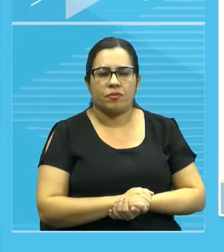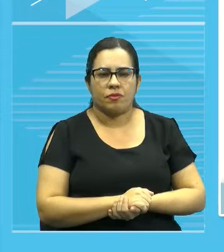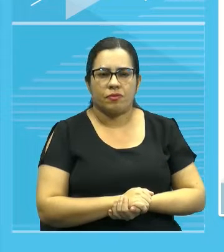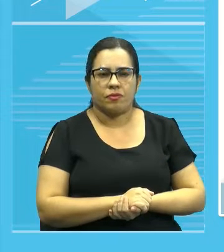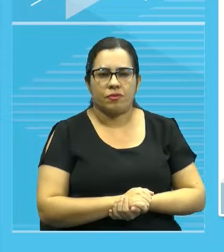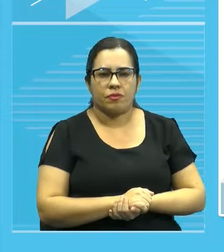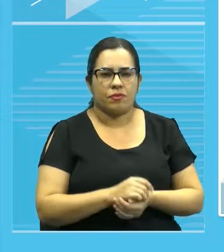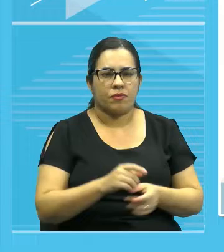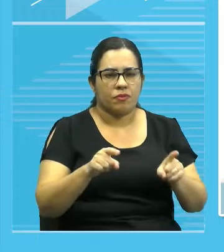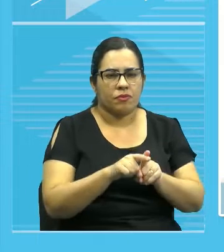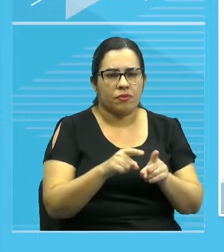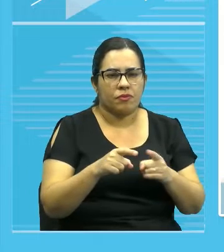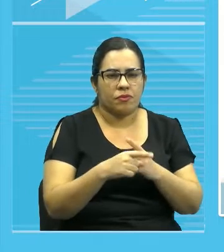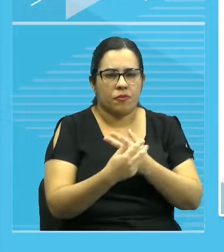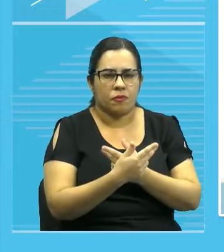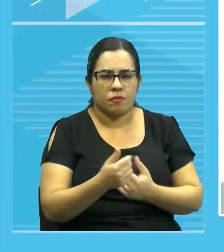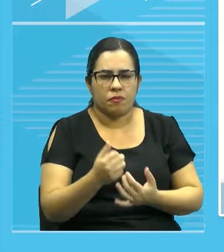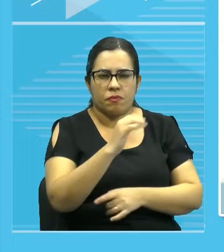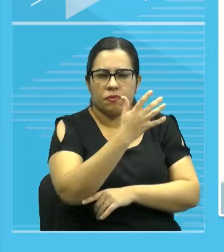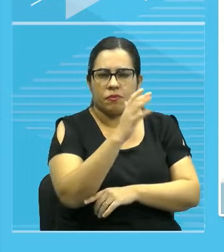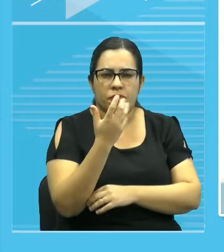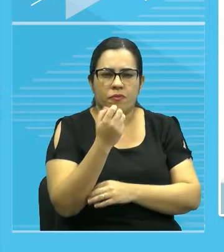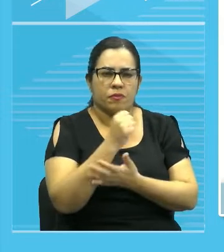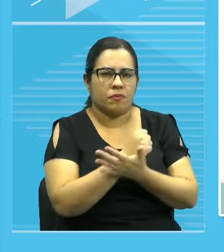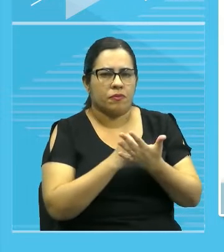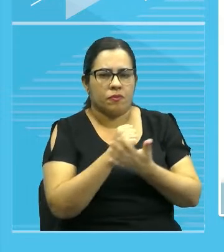e suas ervas farmacológicas